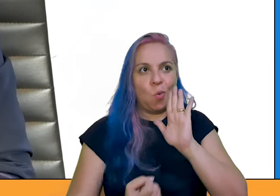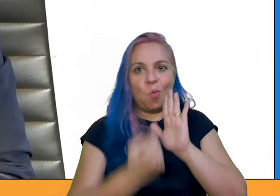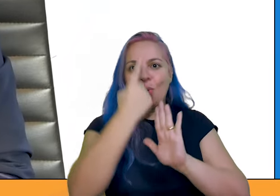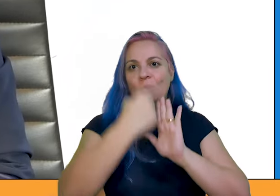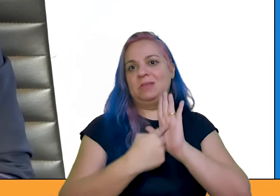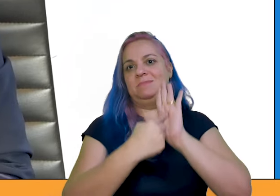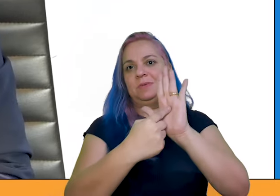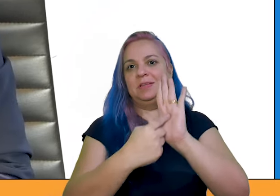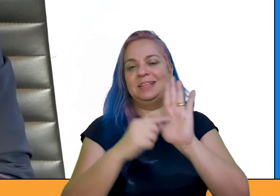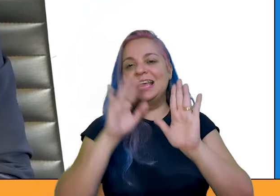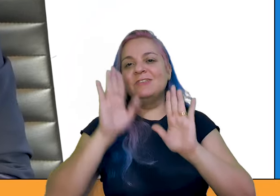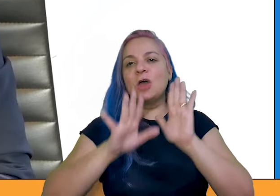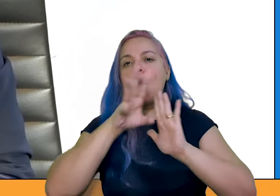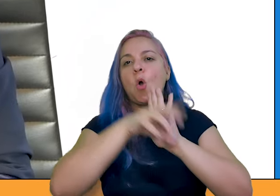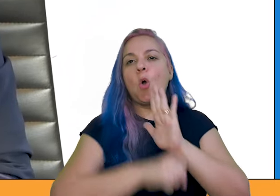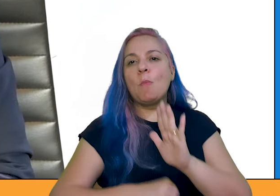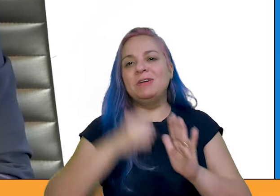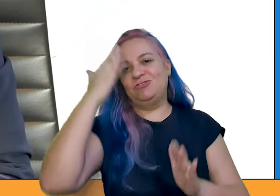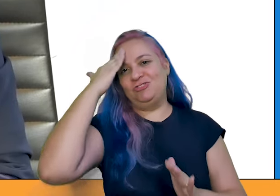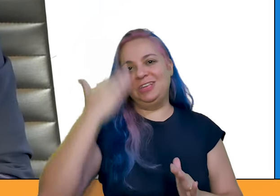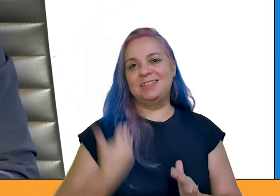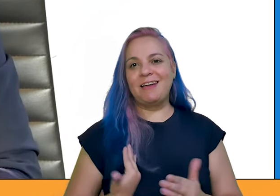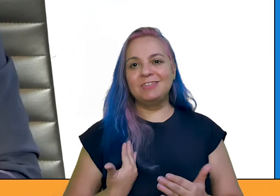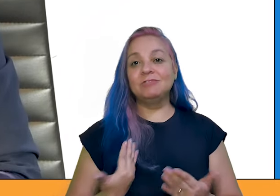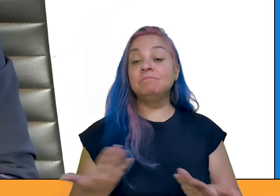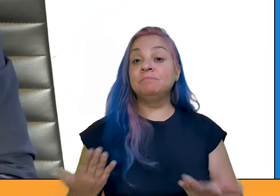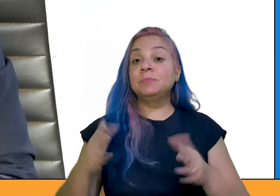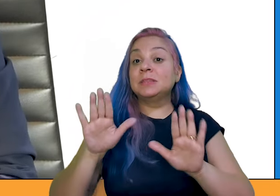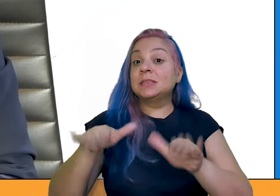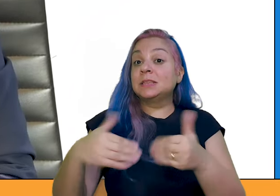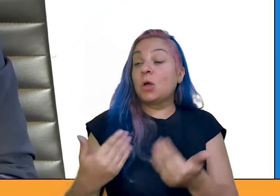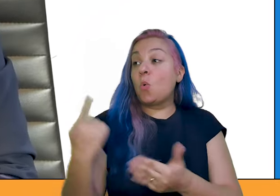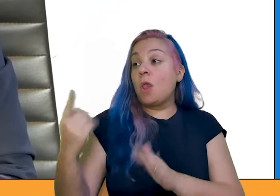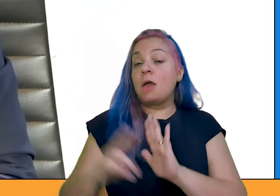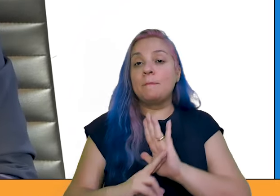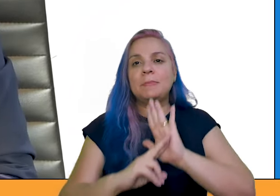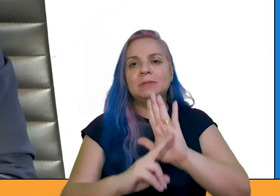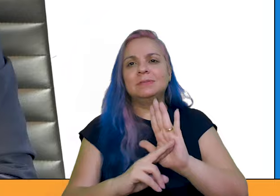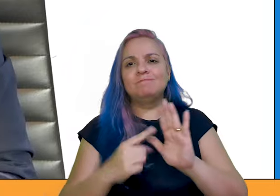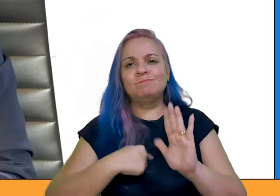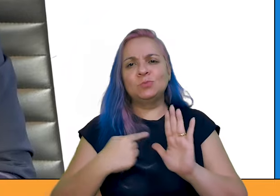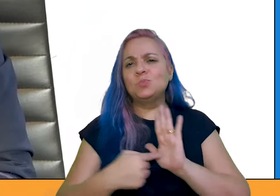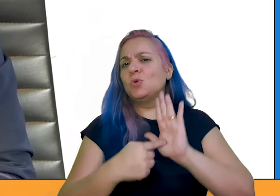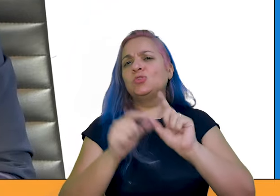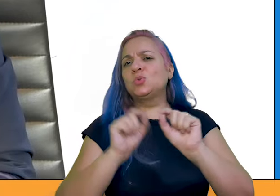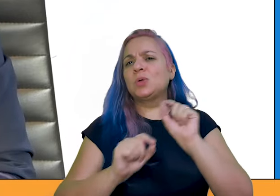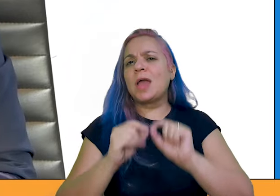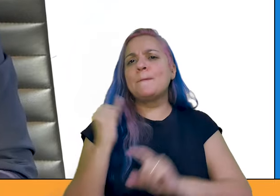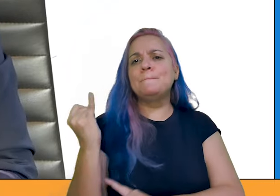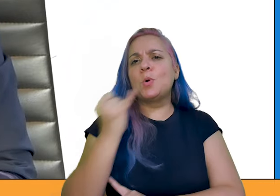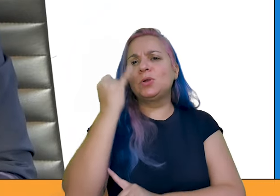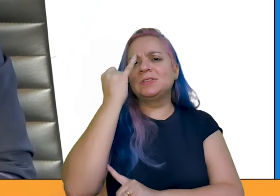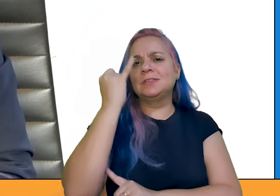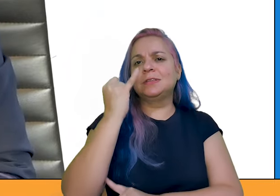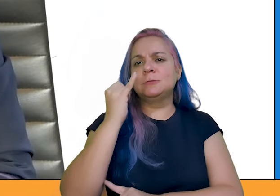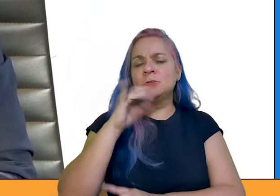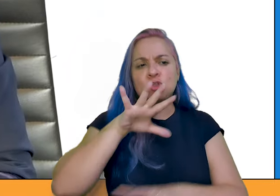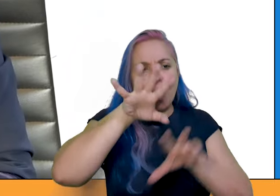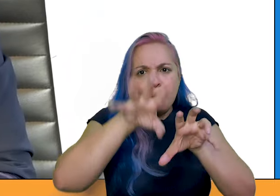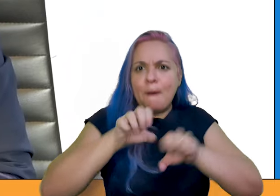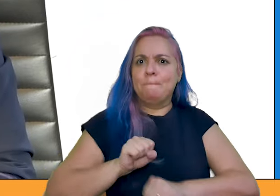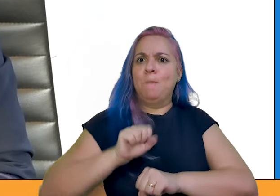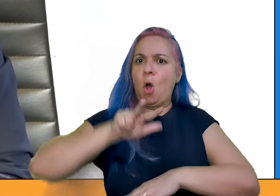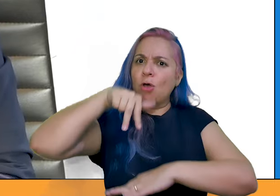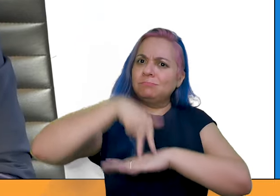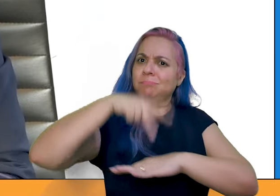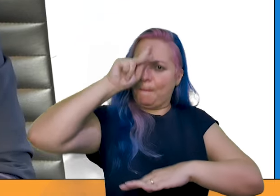rouba das pessoas sua dignidade. Ou seja, essa breve reflexão de Chimamanda Ngozi, ela nos indica a importância de